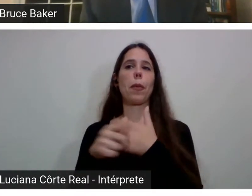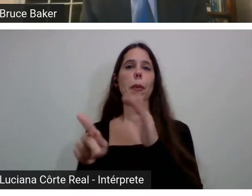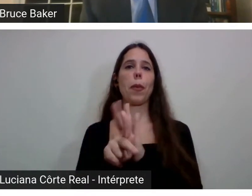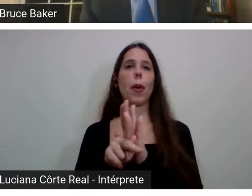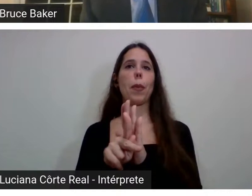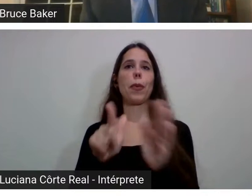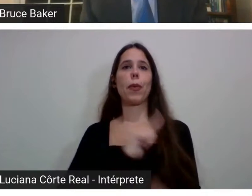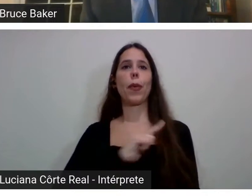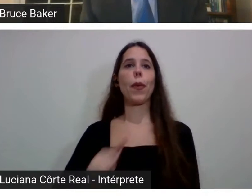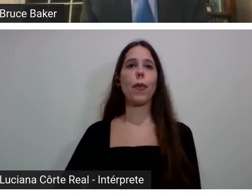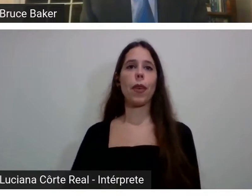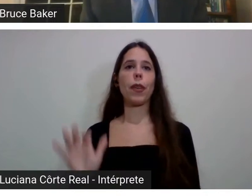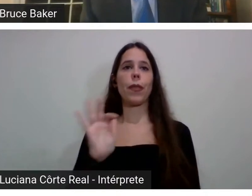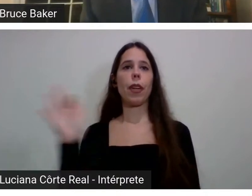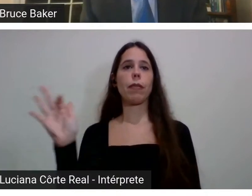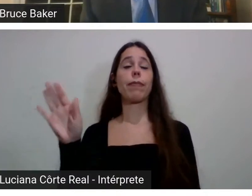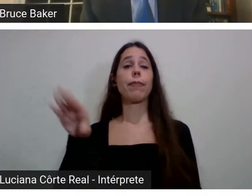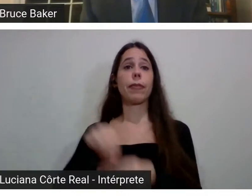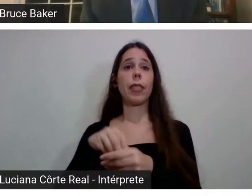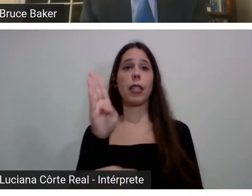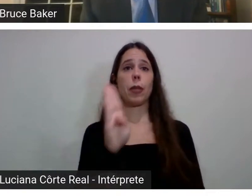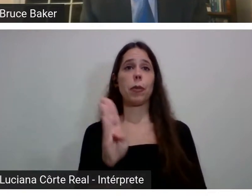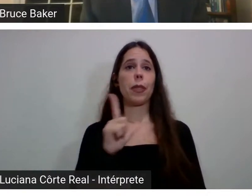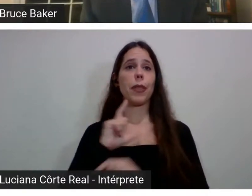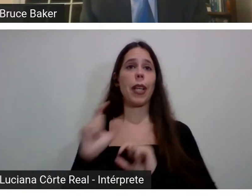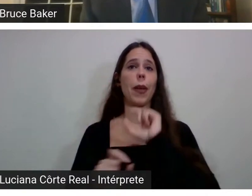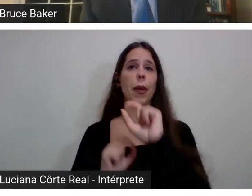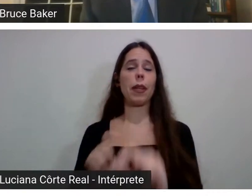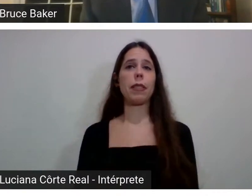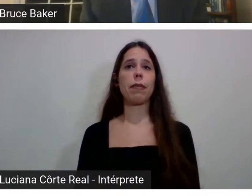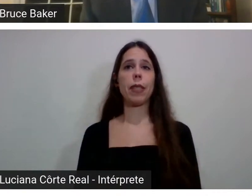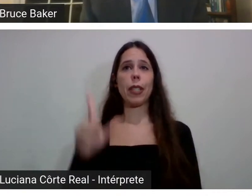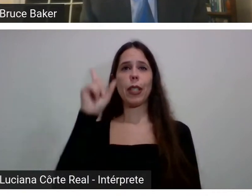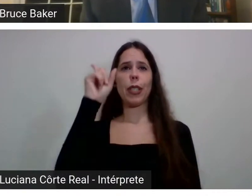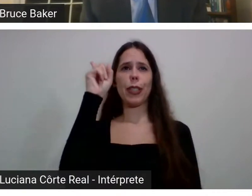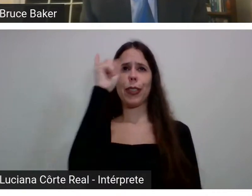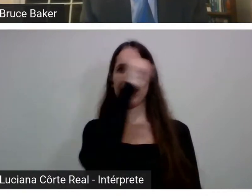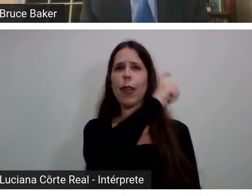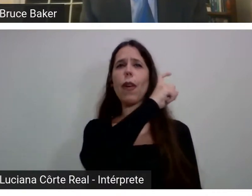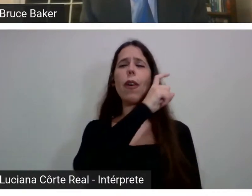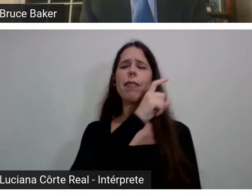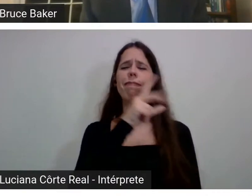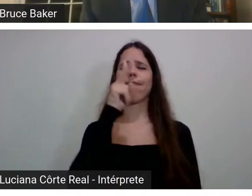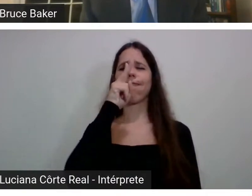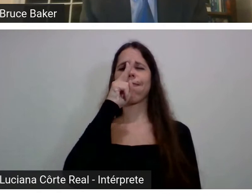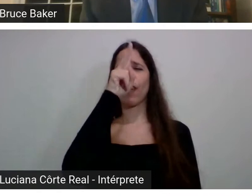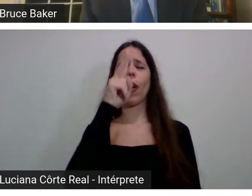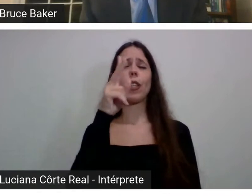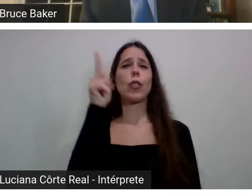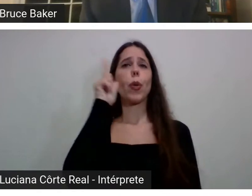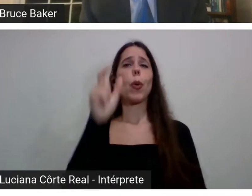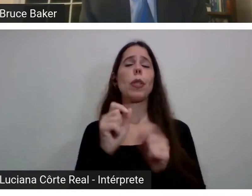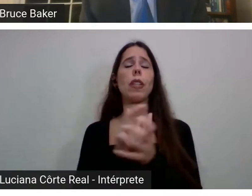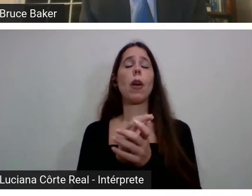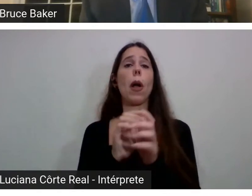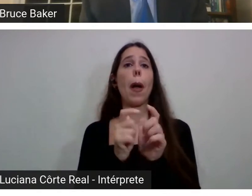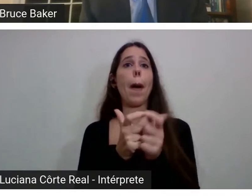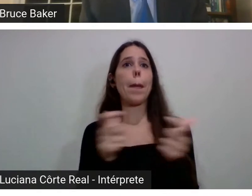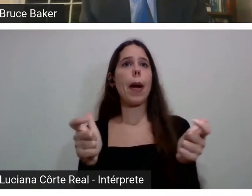uma dificuldade muito grande em ampliar a participação do governo federal